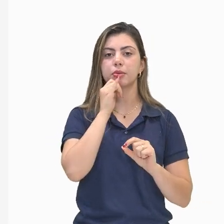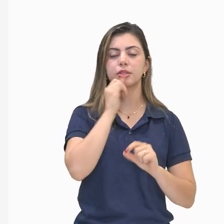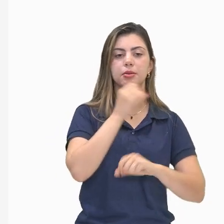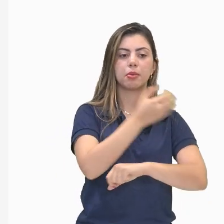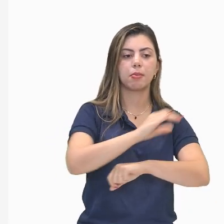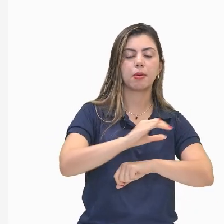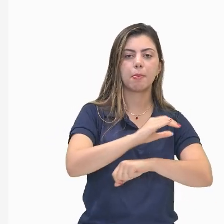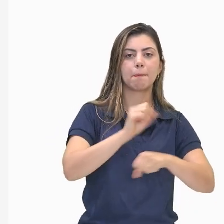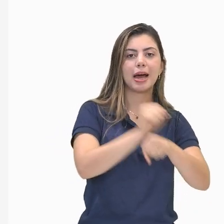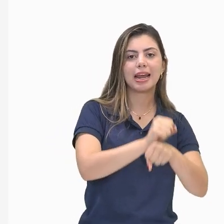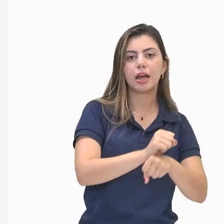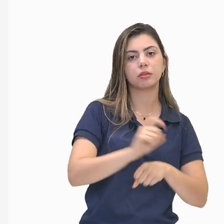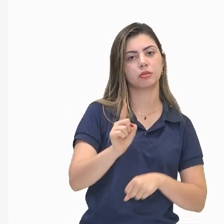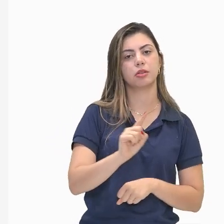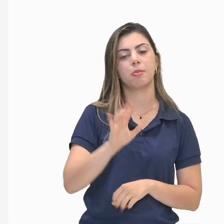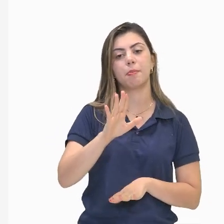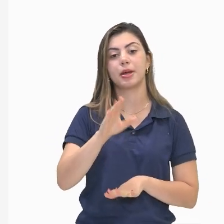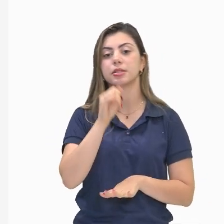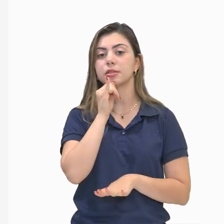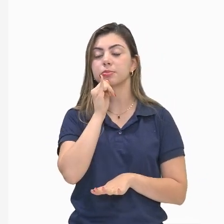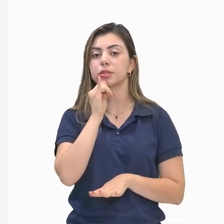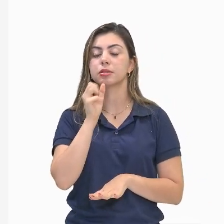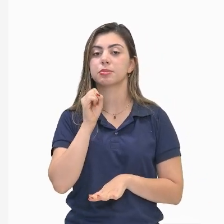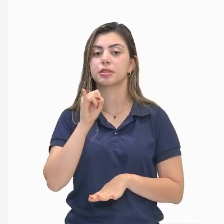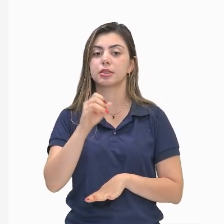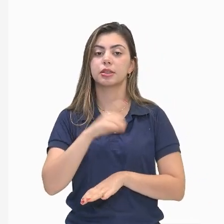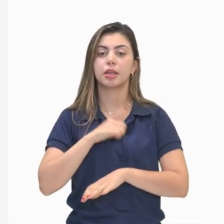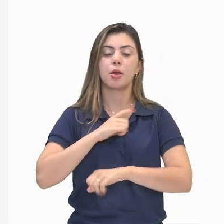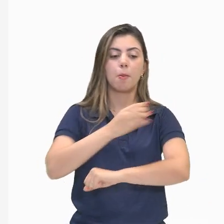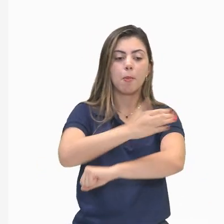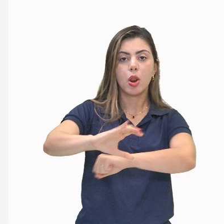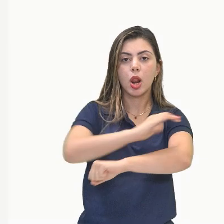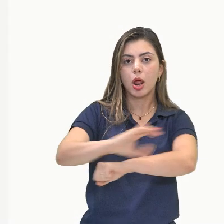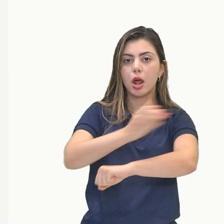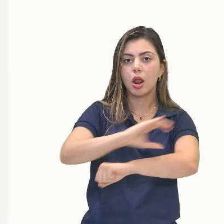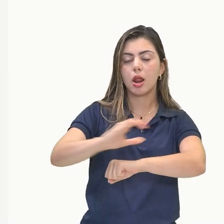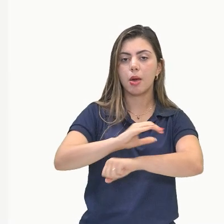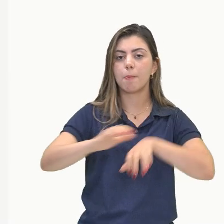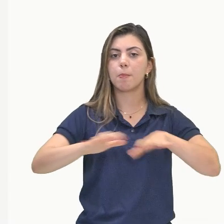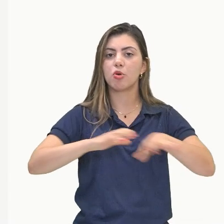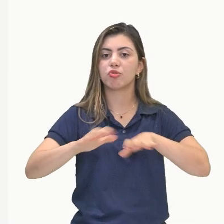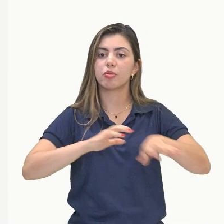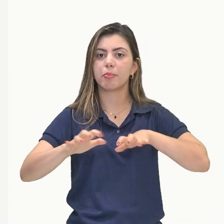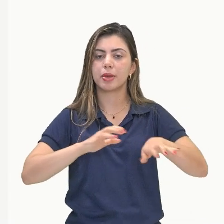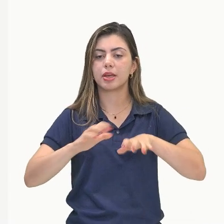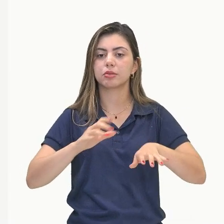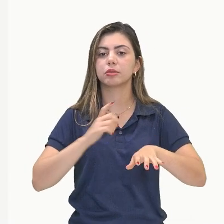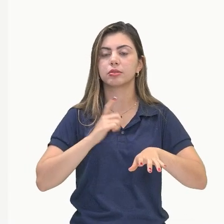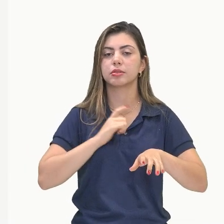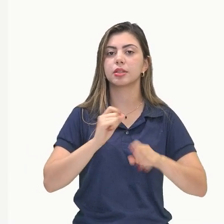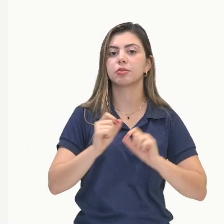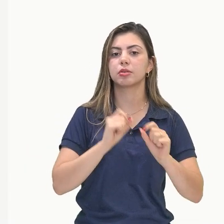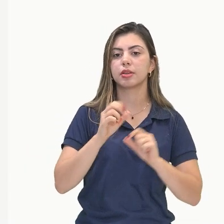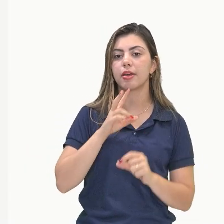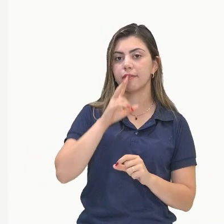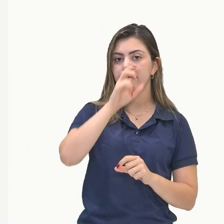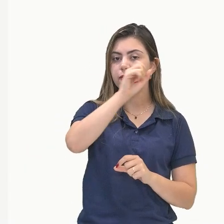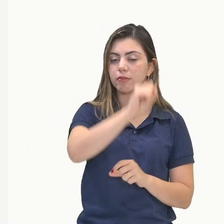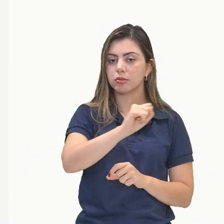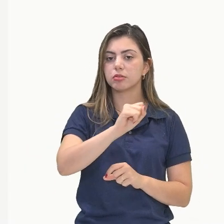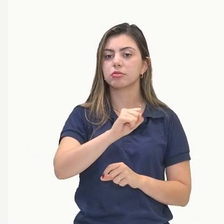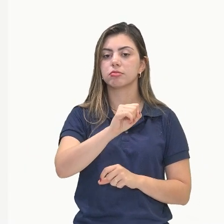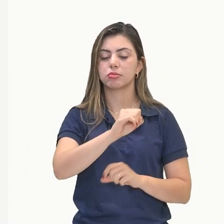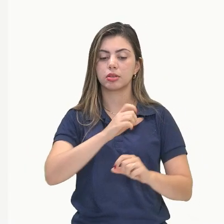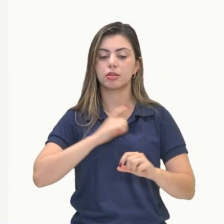repouso, mas se pegarmos uma carga e lançarmos com uma velocidade v em direção a uma área onde